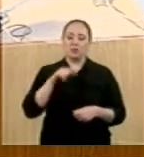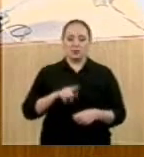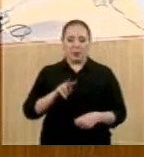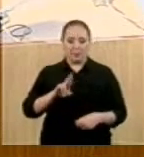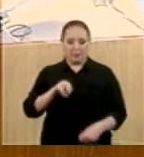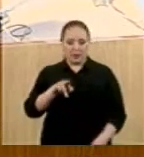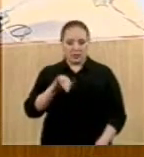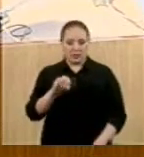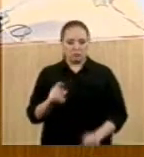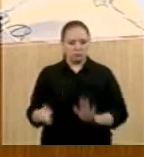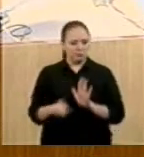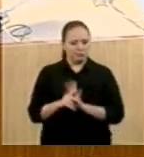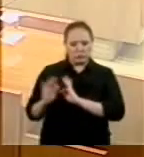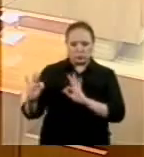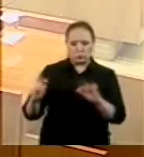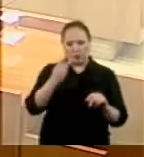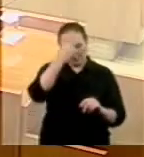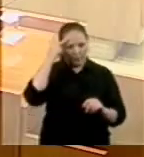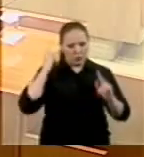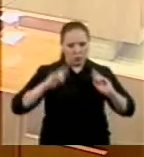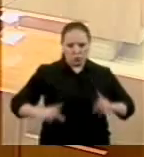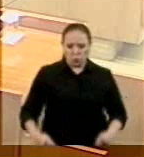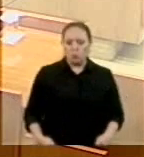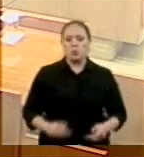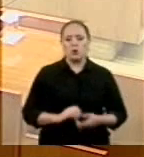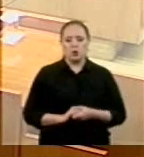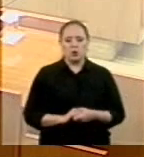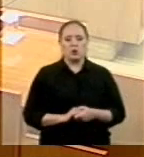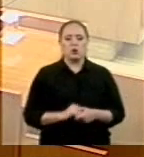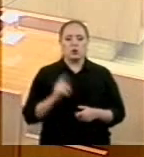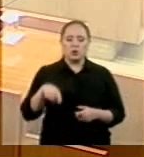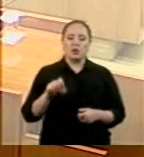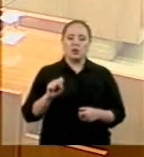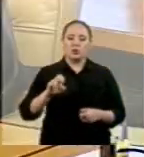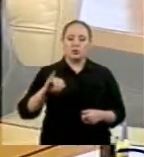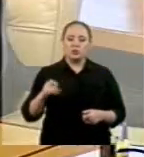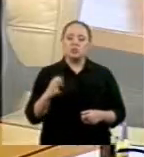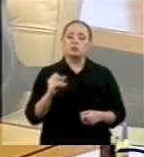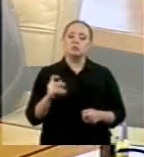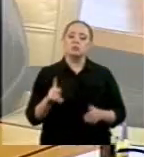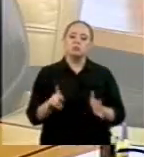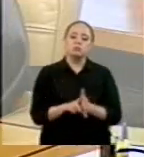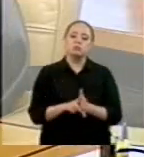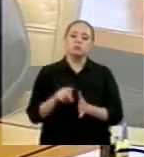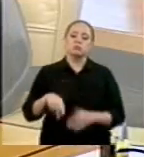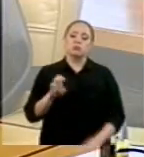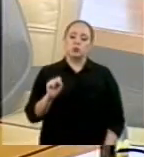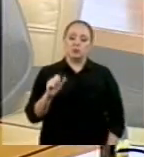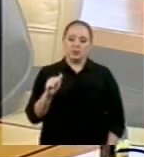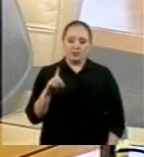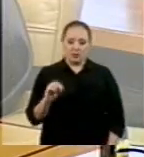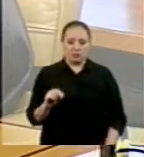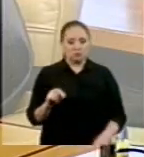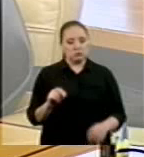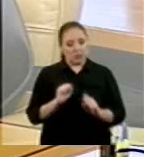princípio inerente a todas as pessoas que são sujeitos fundantes de nosso Estado e de nossa